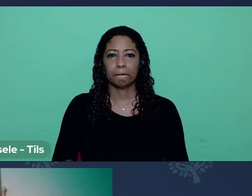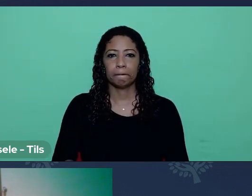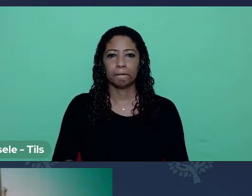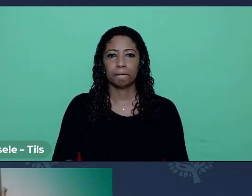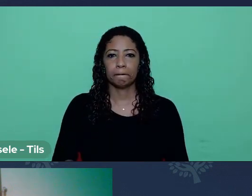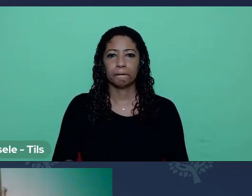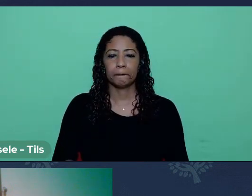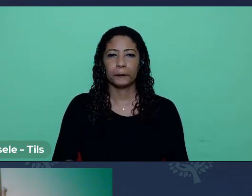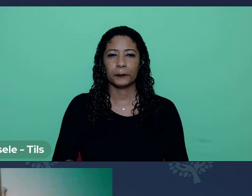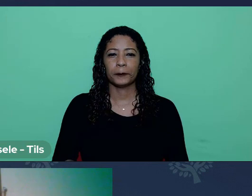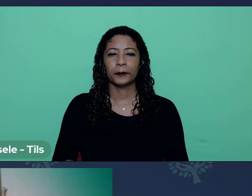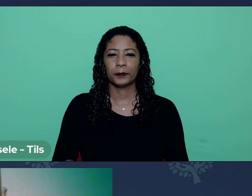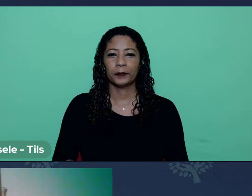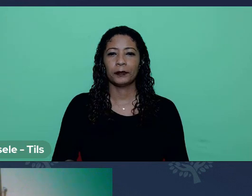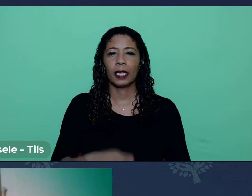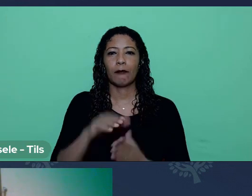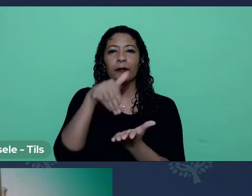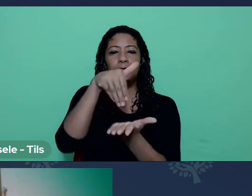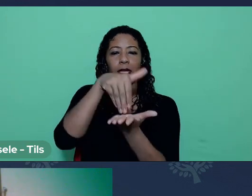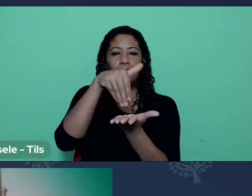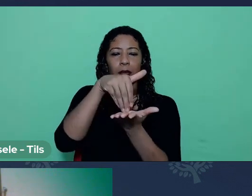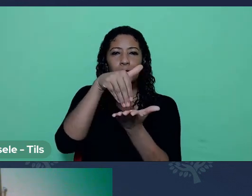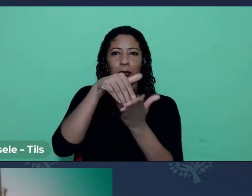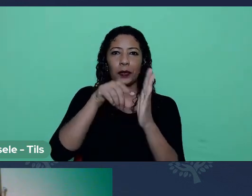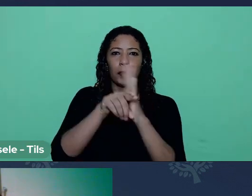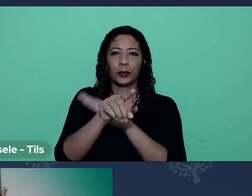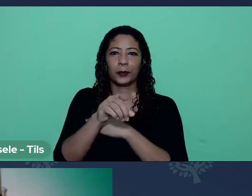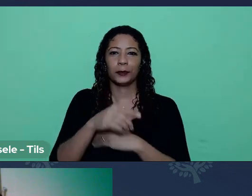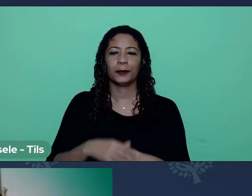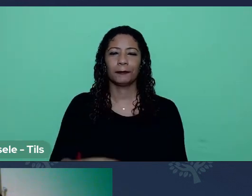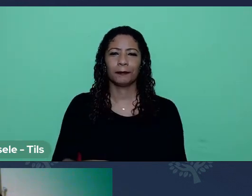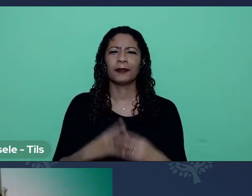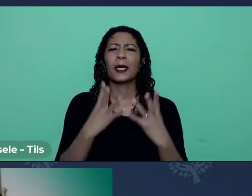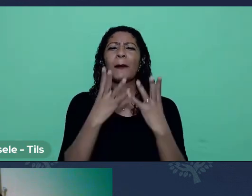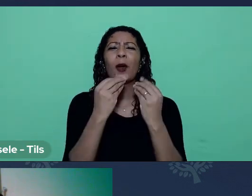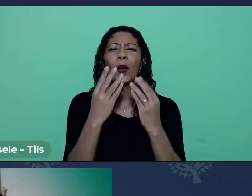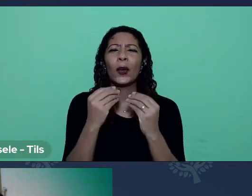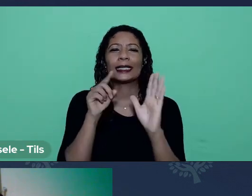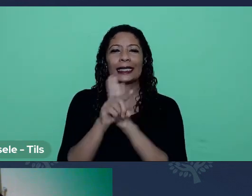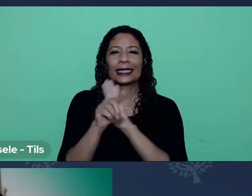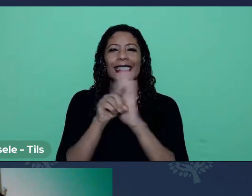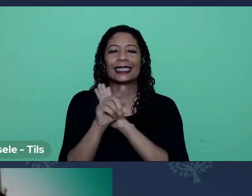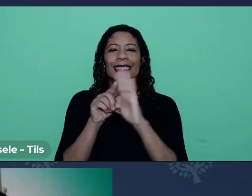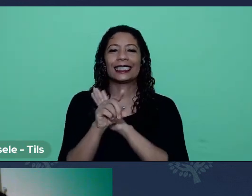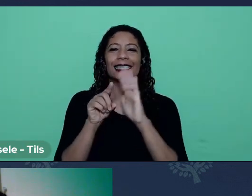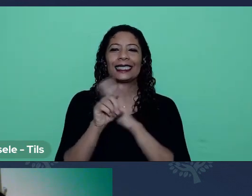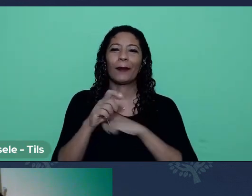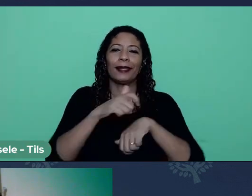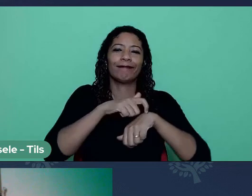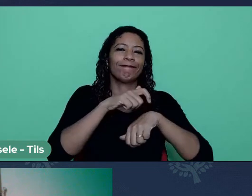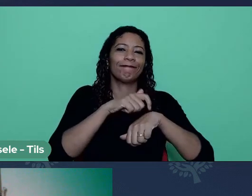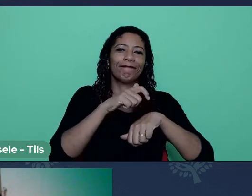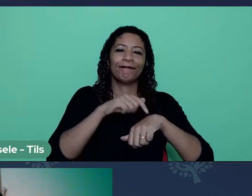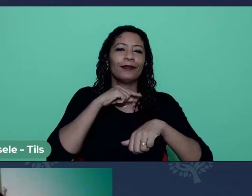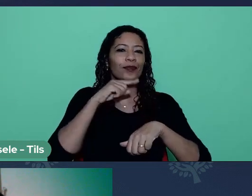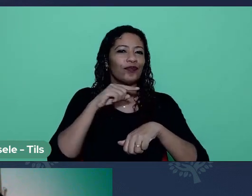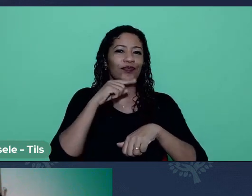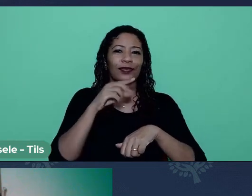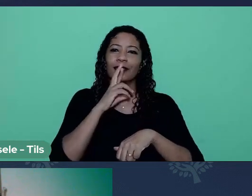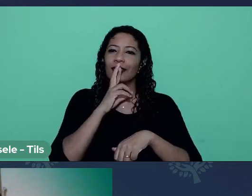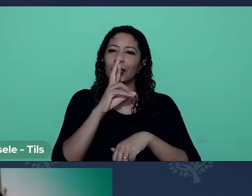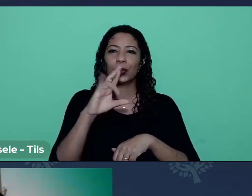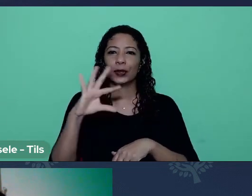Show, professor. Essa foi a última pergunta. Foram muitas perguntas, mas como o tempo não dá para a gente responder